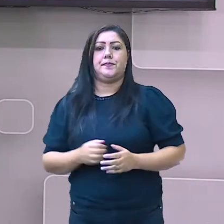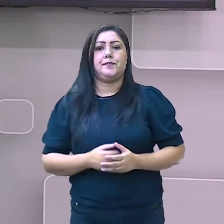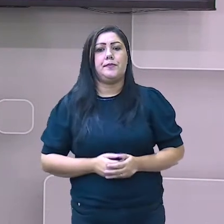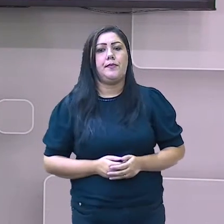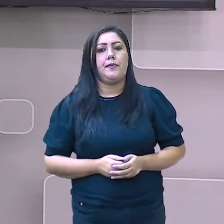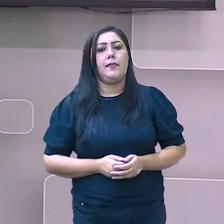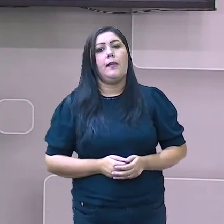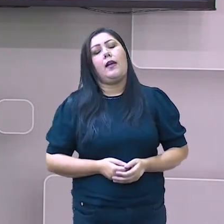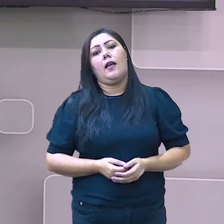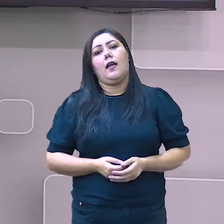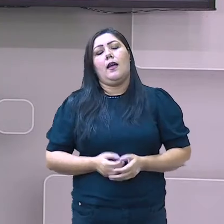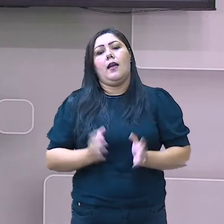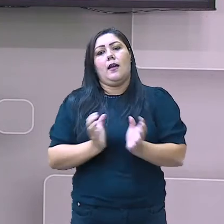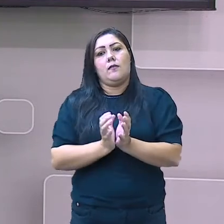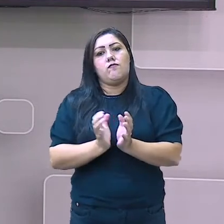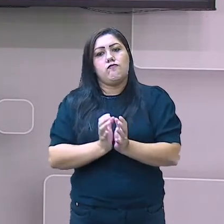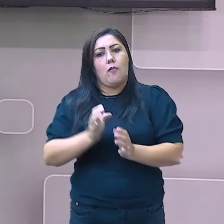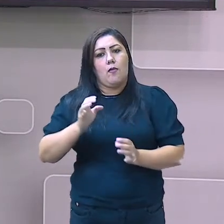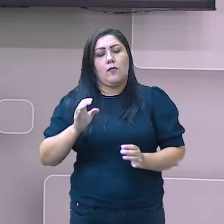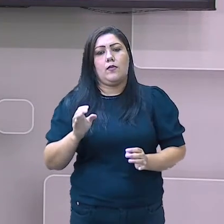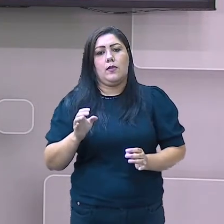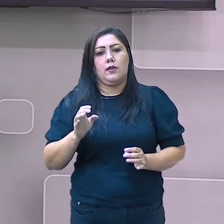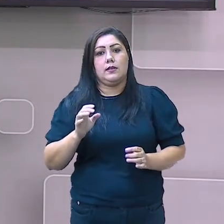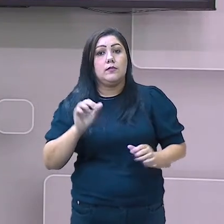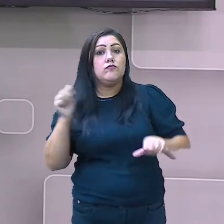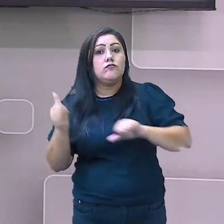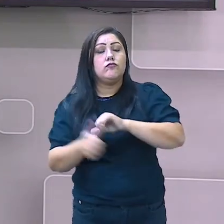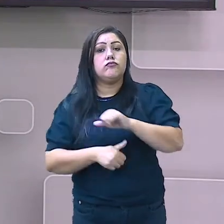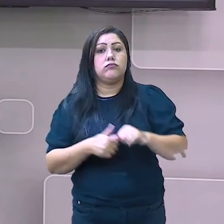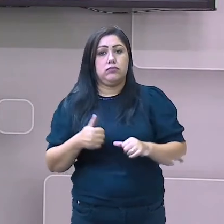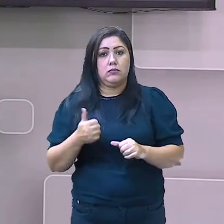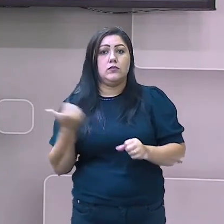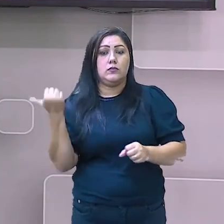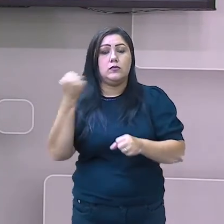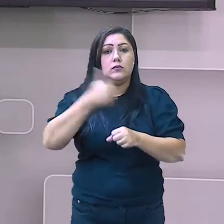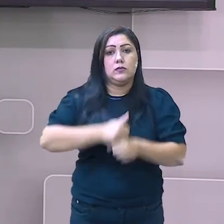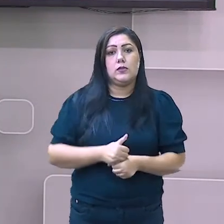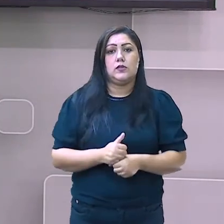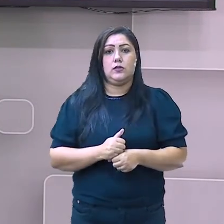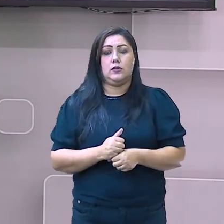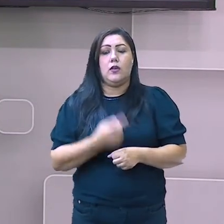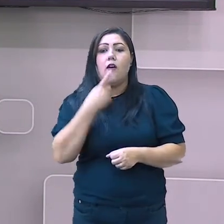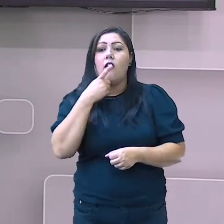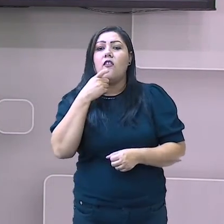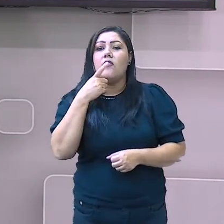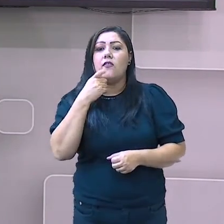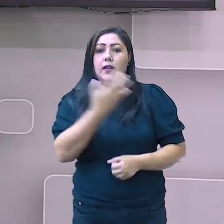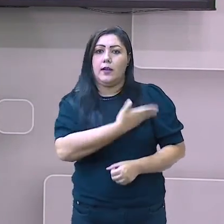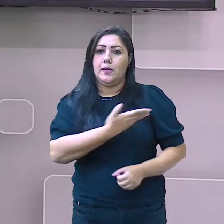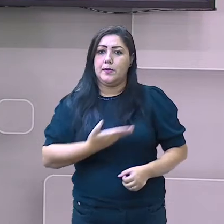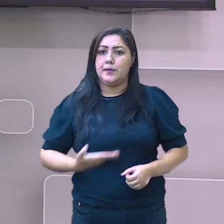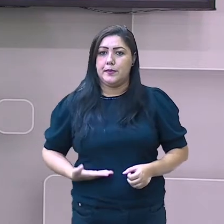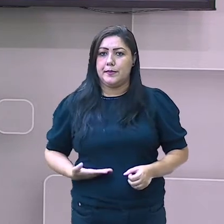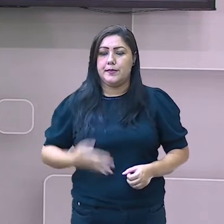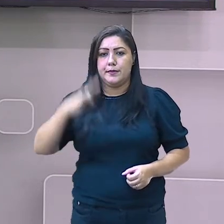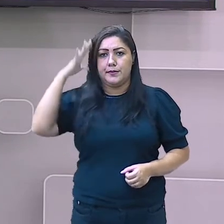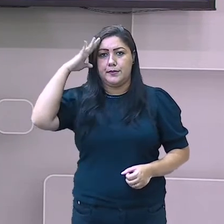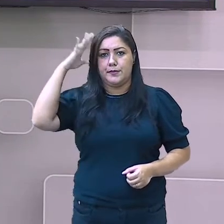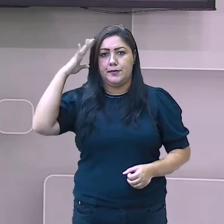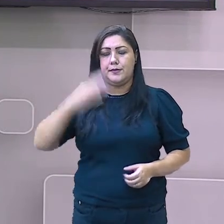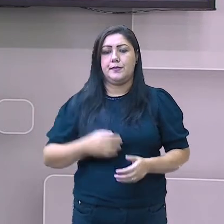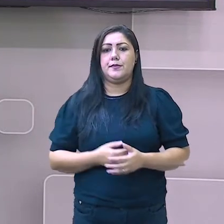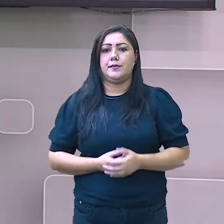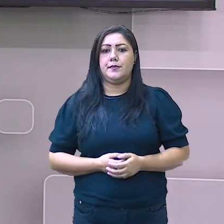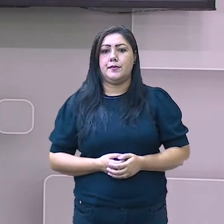Guarda Vermelha foi substituída pelo Exército Vermelho, um exército estatal, comandado por Trotsky.